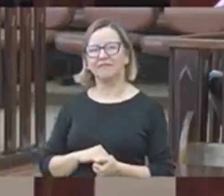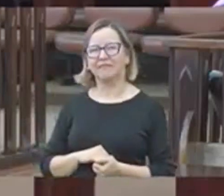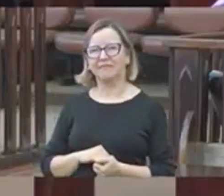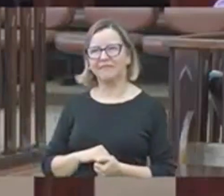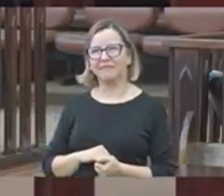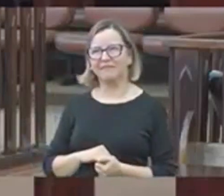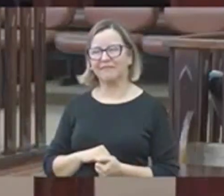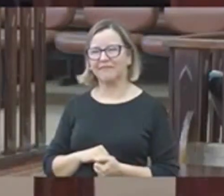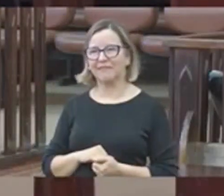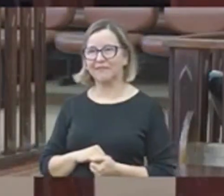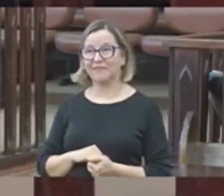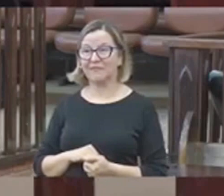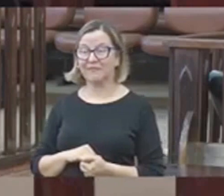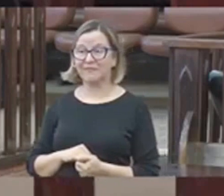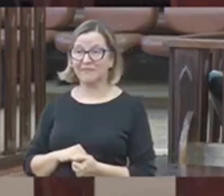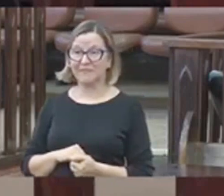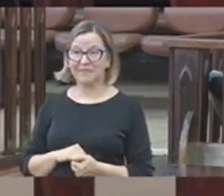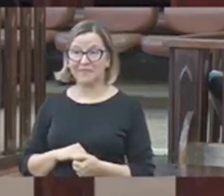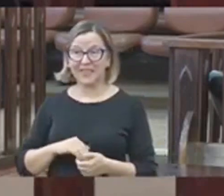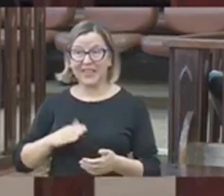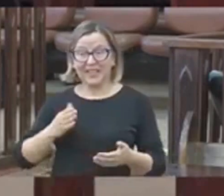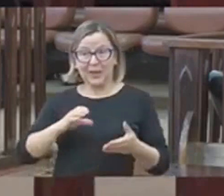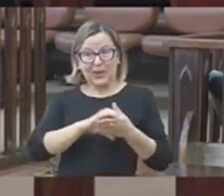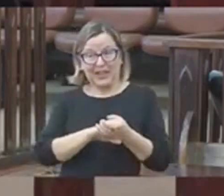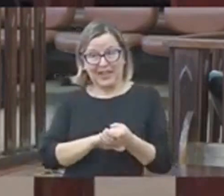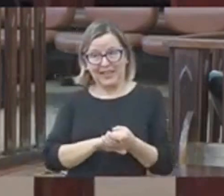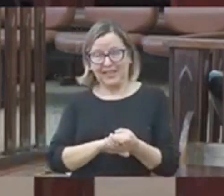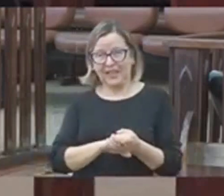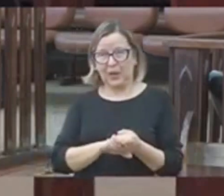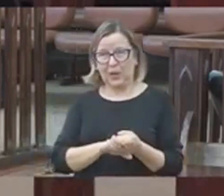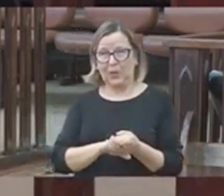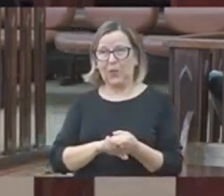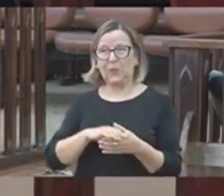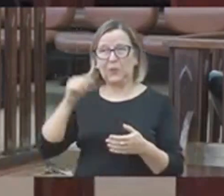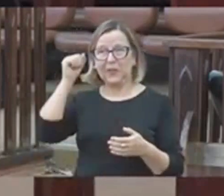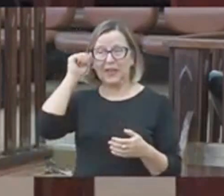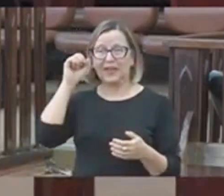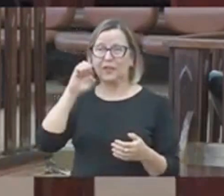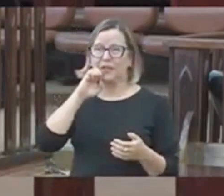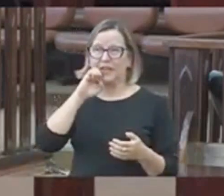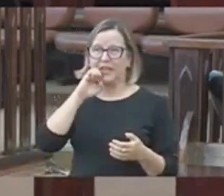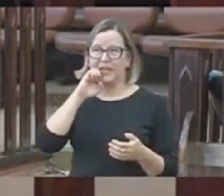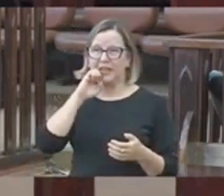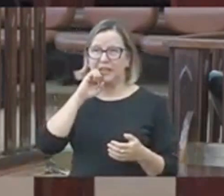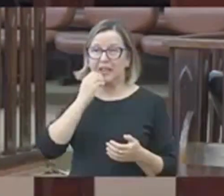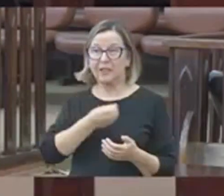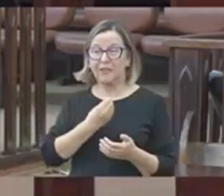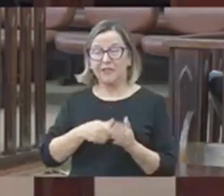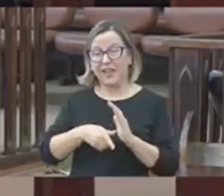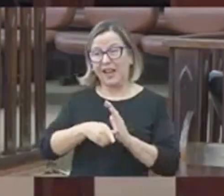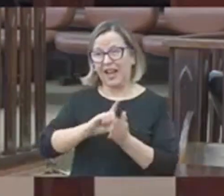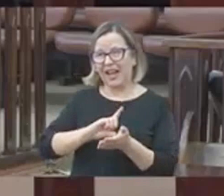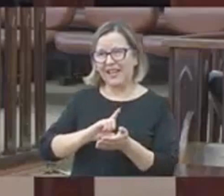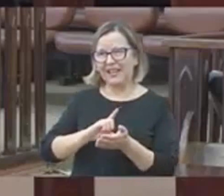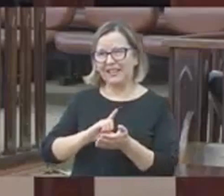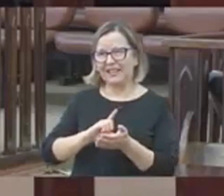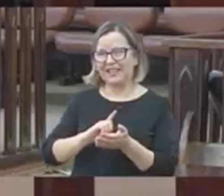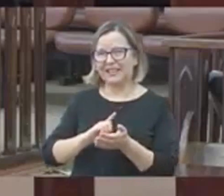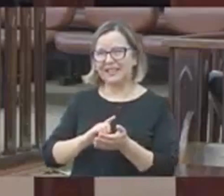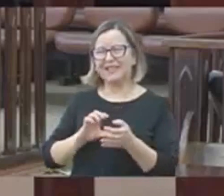Aquele casal vivia numa relação de intimidade, de prazer, na presença de